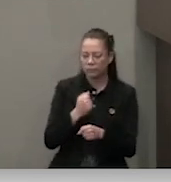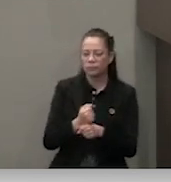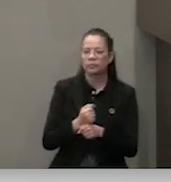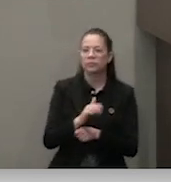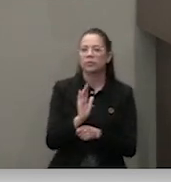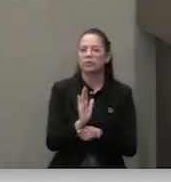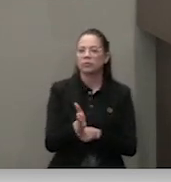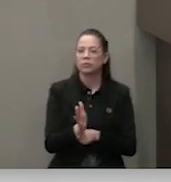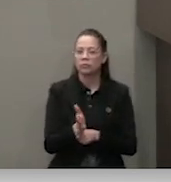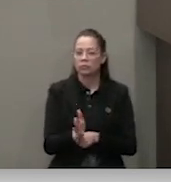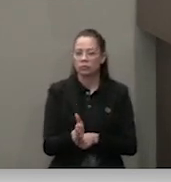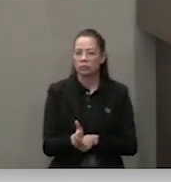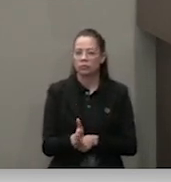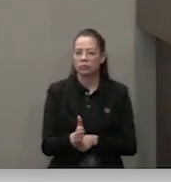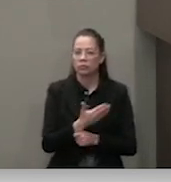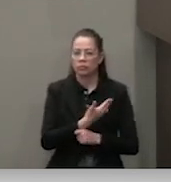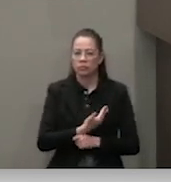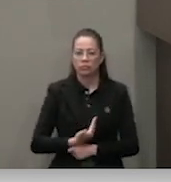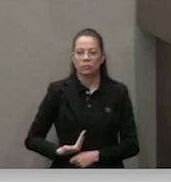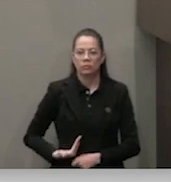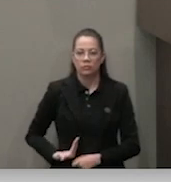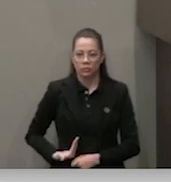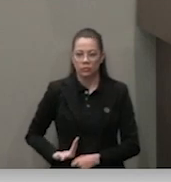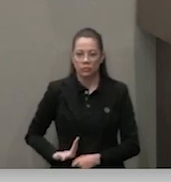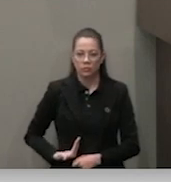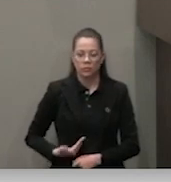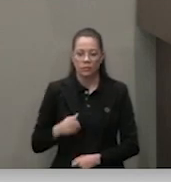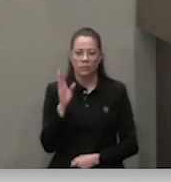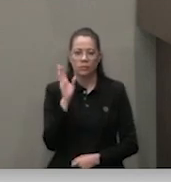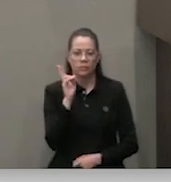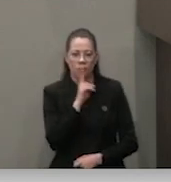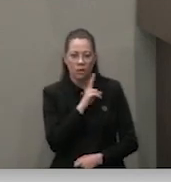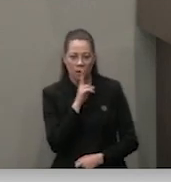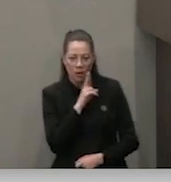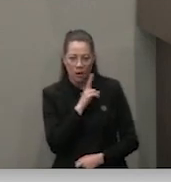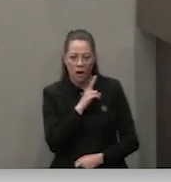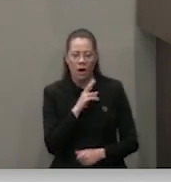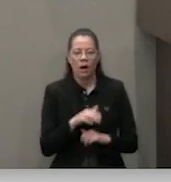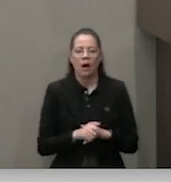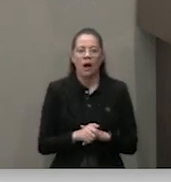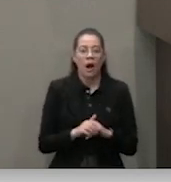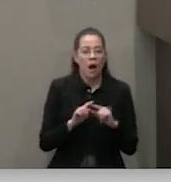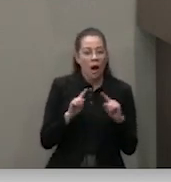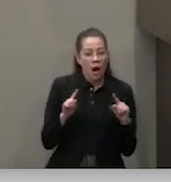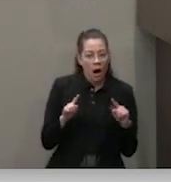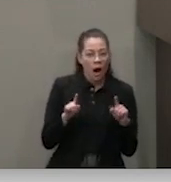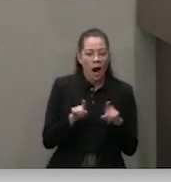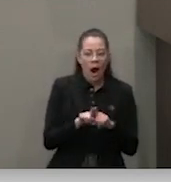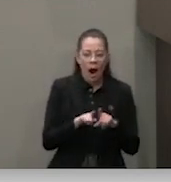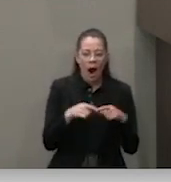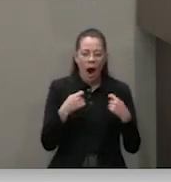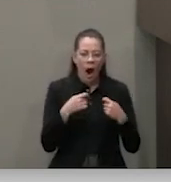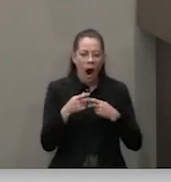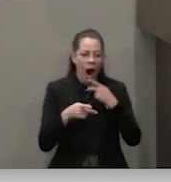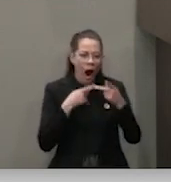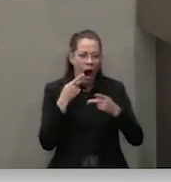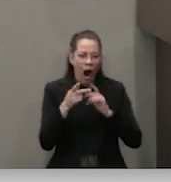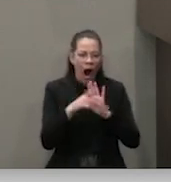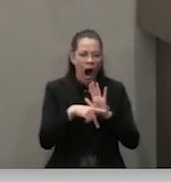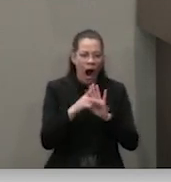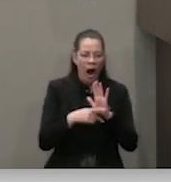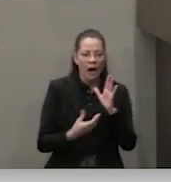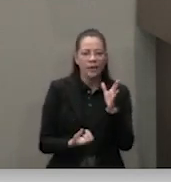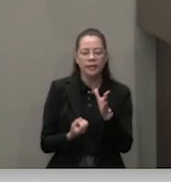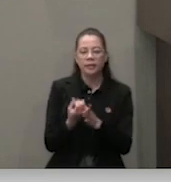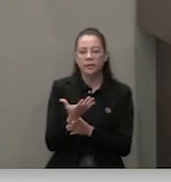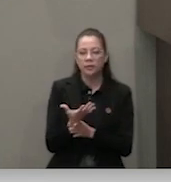anos de um governo emergencial mas também preciso falar aqui do nosso projeto que